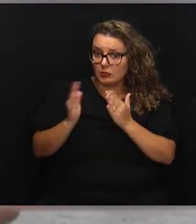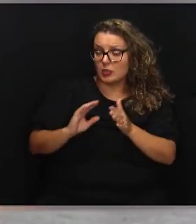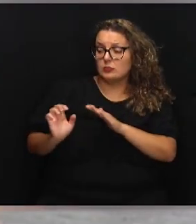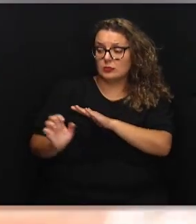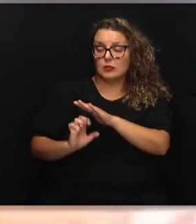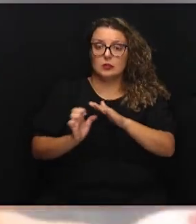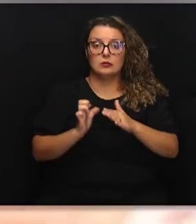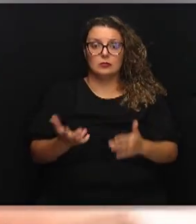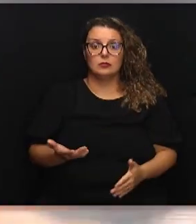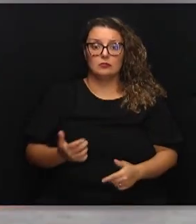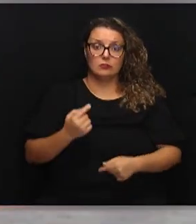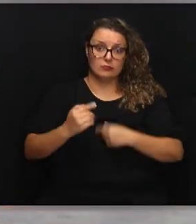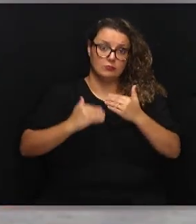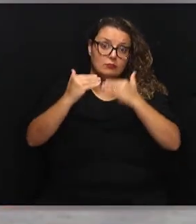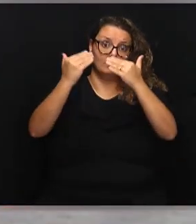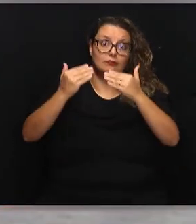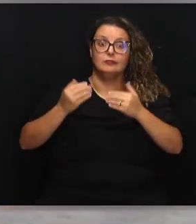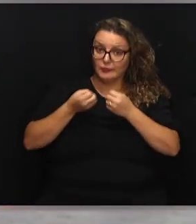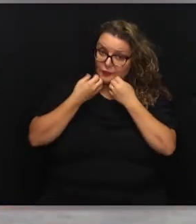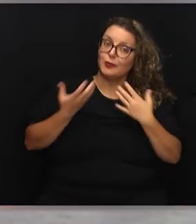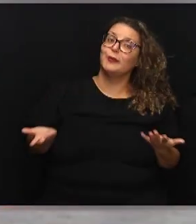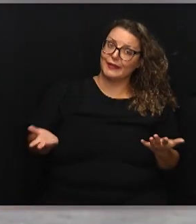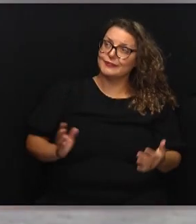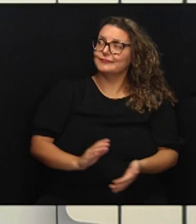empresas foi muito bem, obrigada.